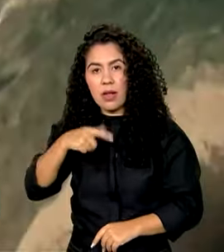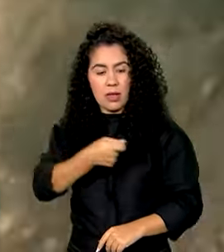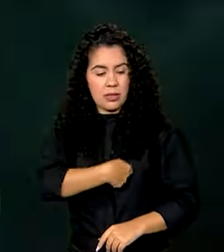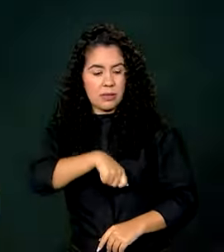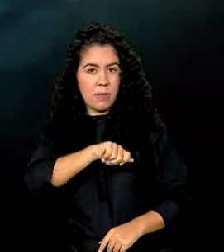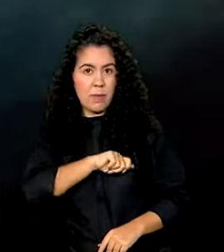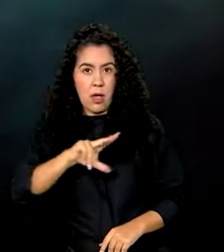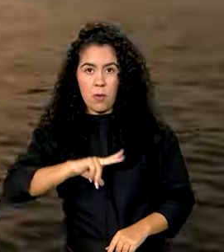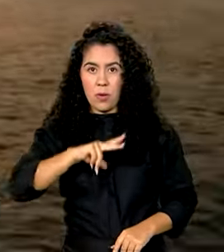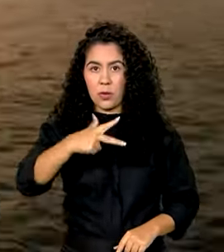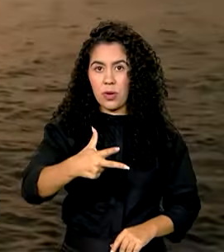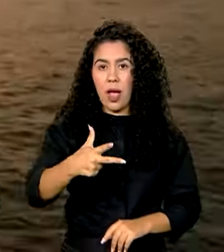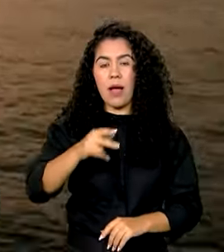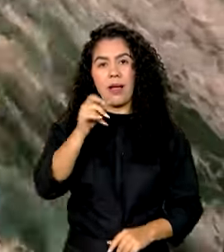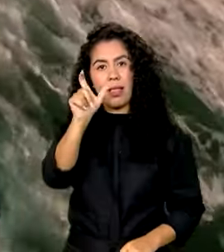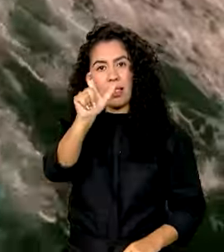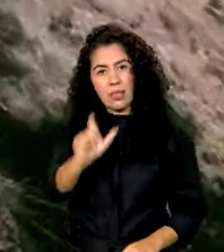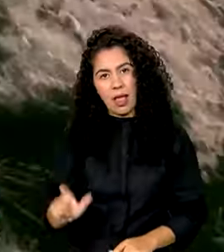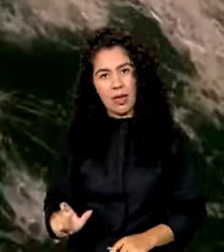Itália.